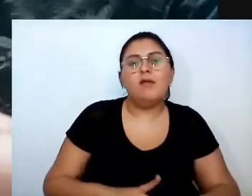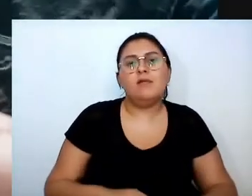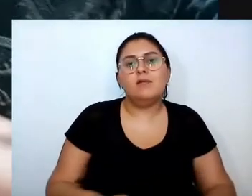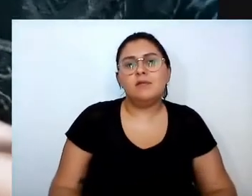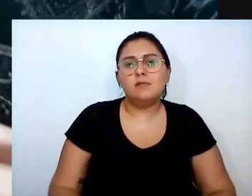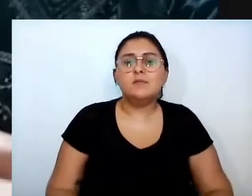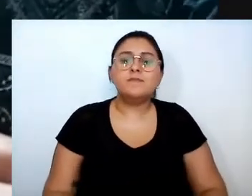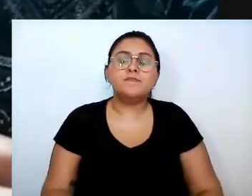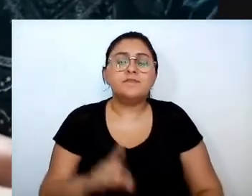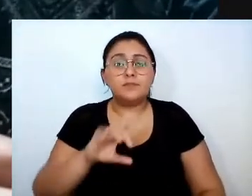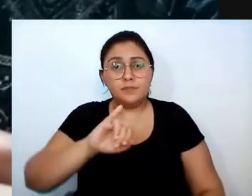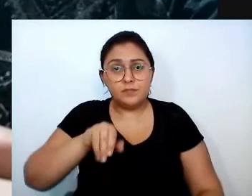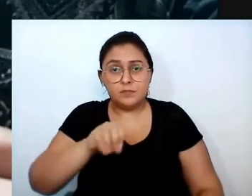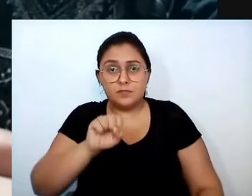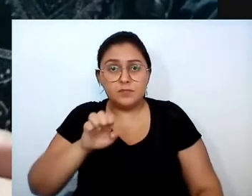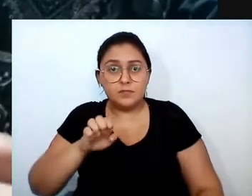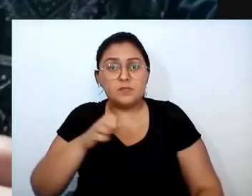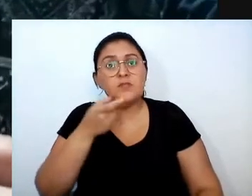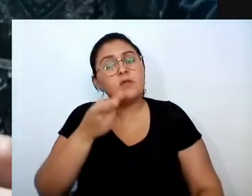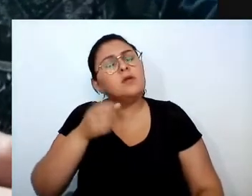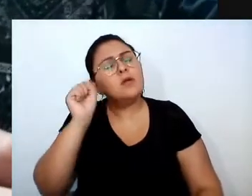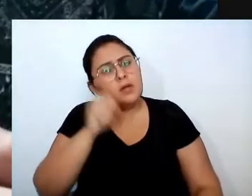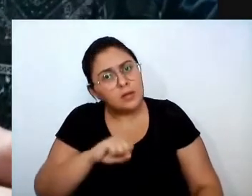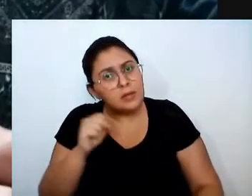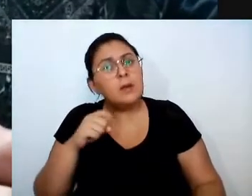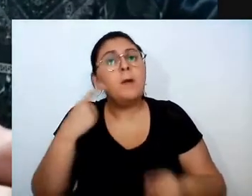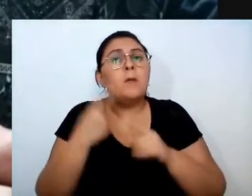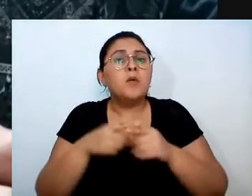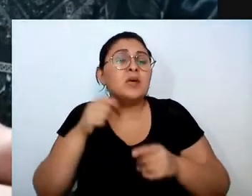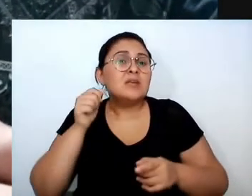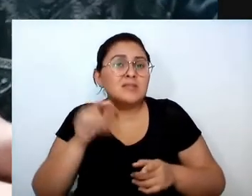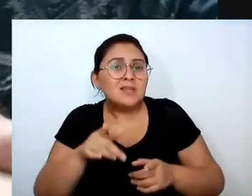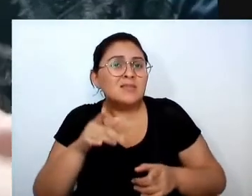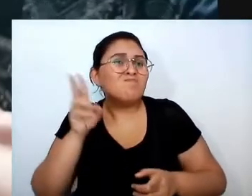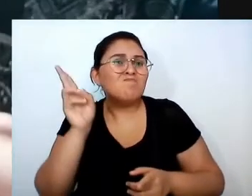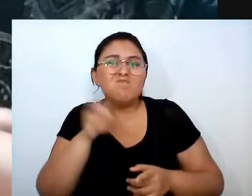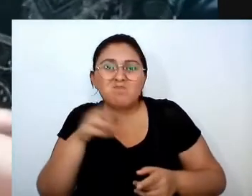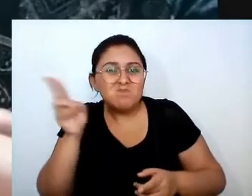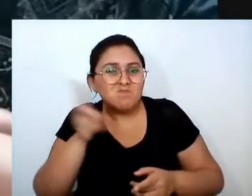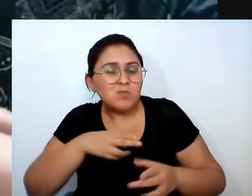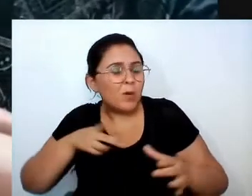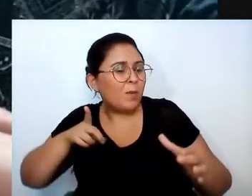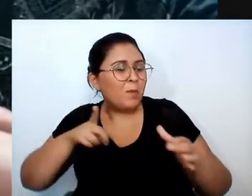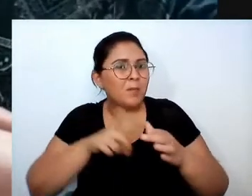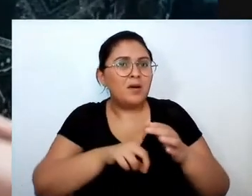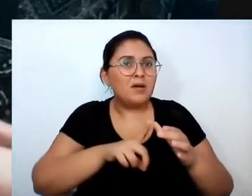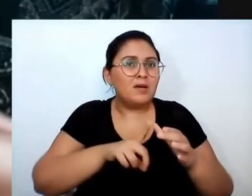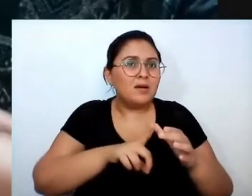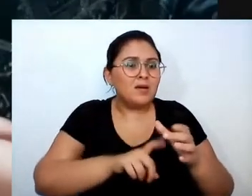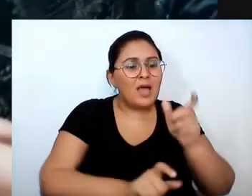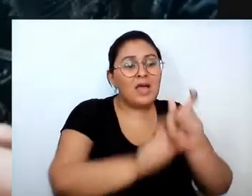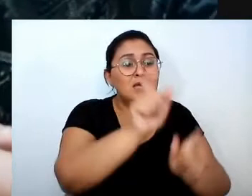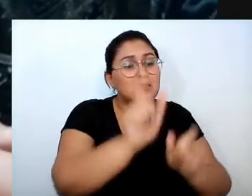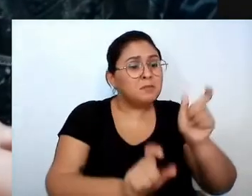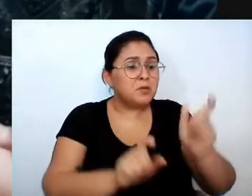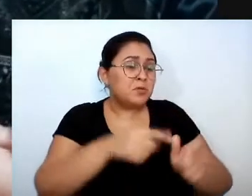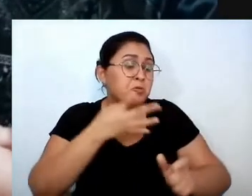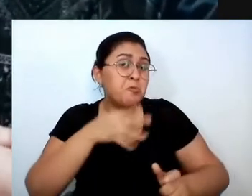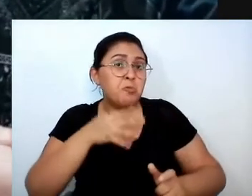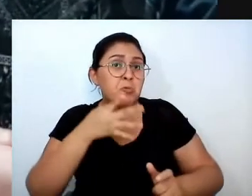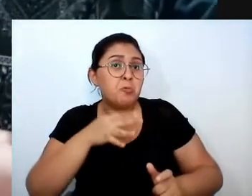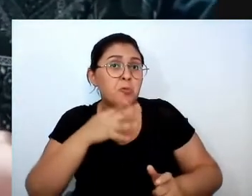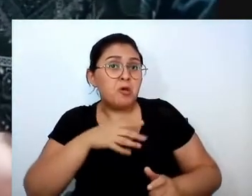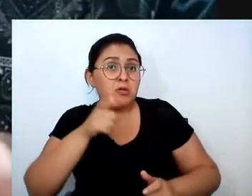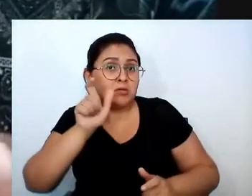nesses espaços, né, a gente não invade esses espaços, a gente nunca vai, as pessoas nunca vão conhecer quem somos nós, né? sim, Então, nunca